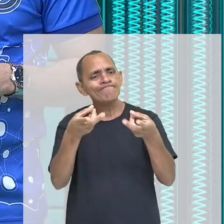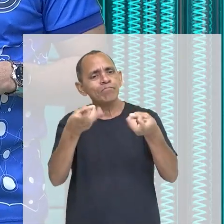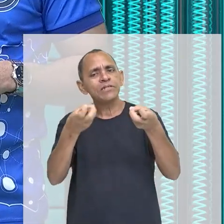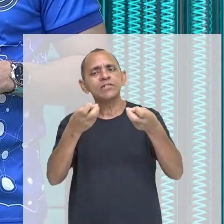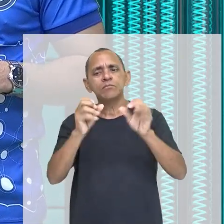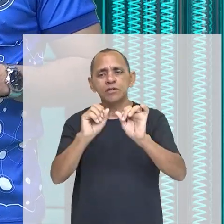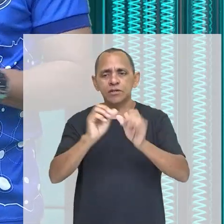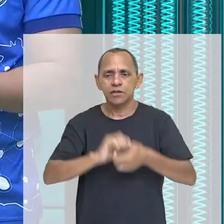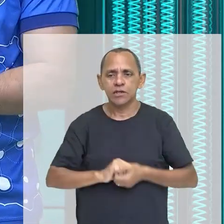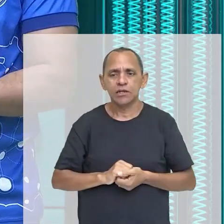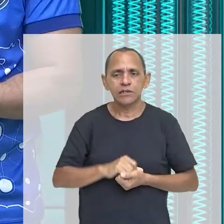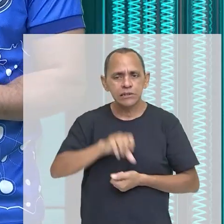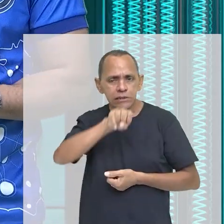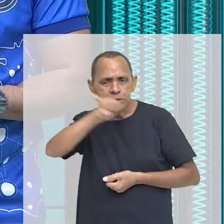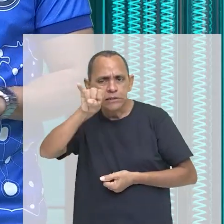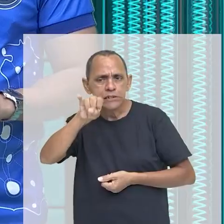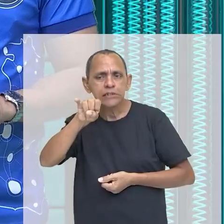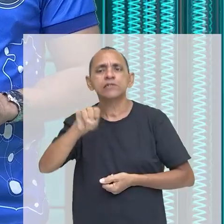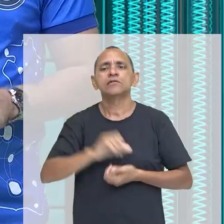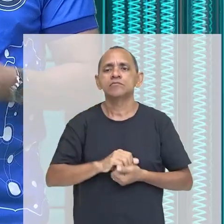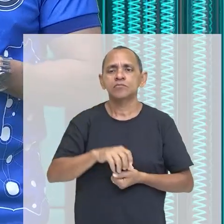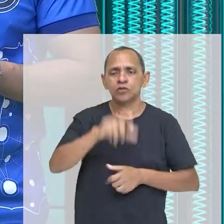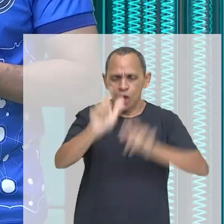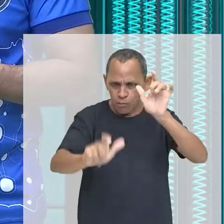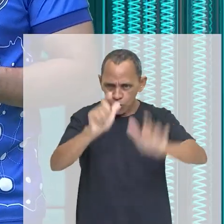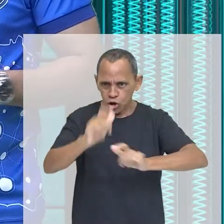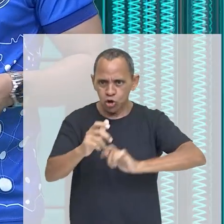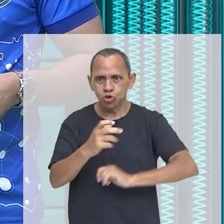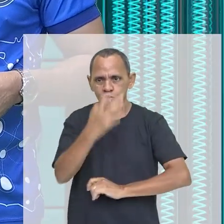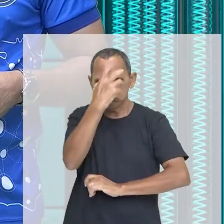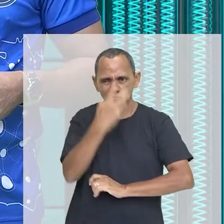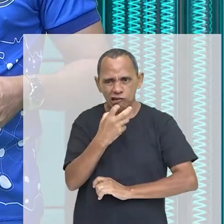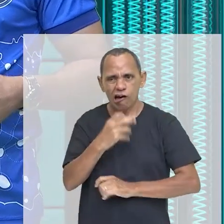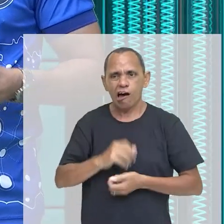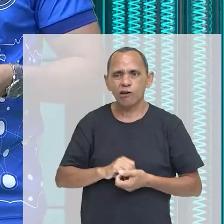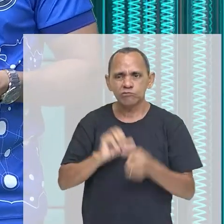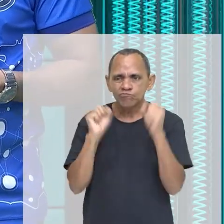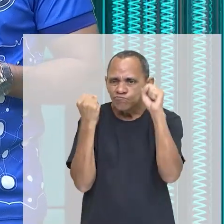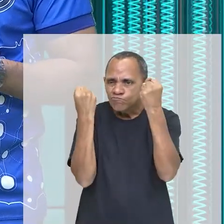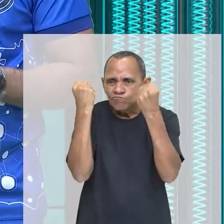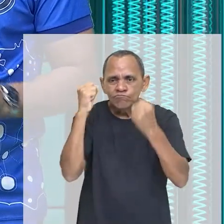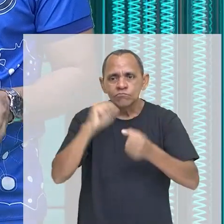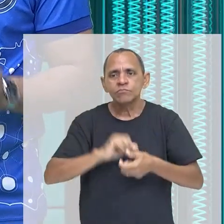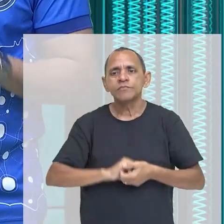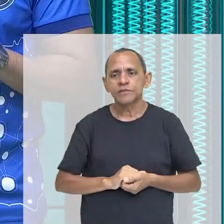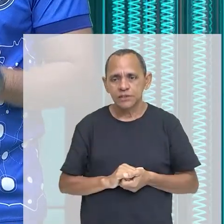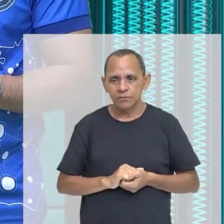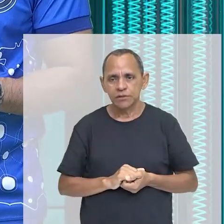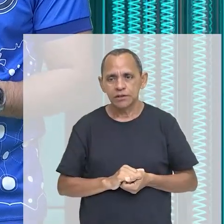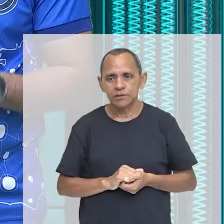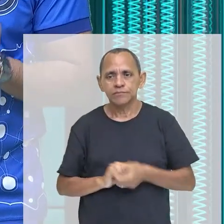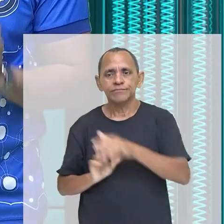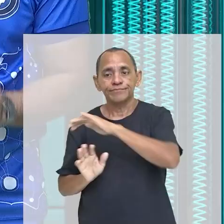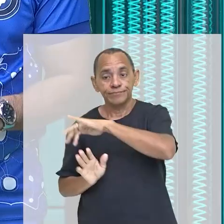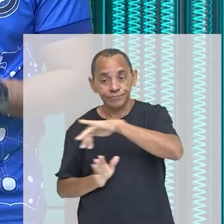furiosa, tá? Anger, furiosa. Também pode indicar, na sequência nós vamos ver fear,